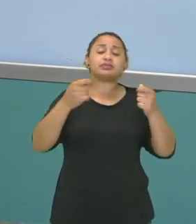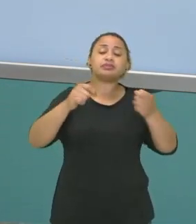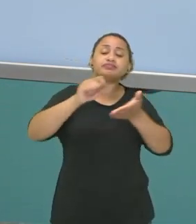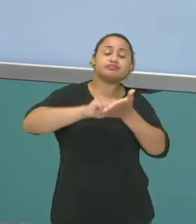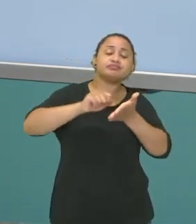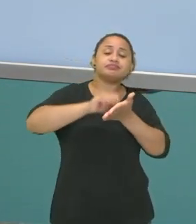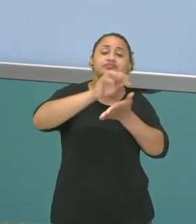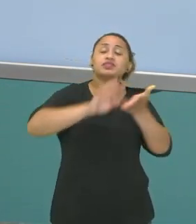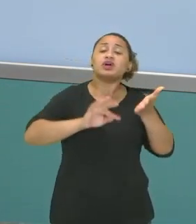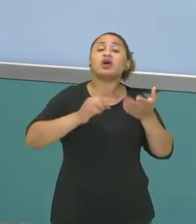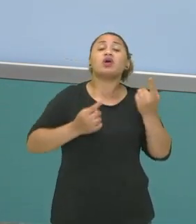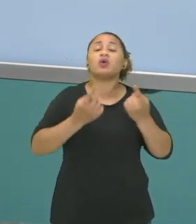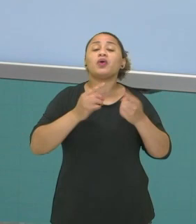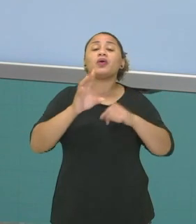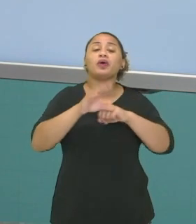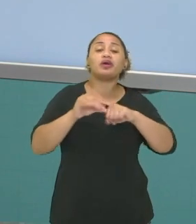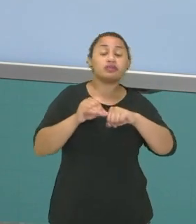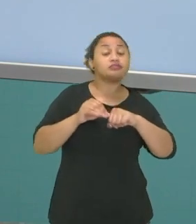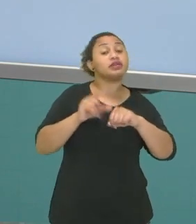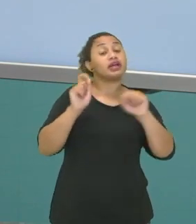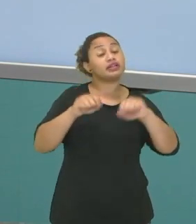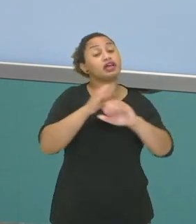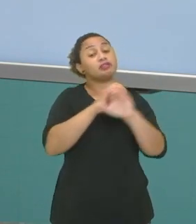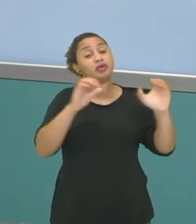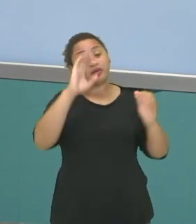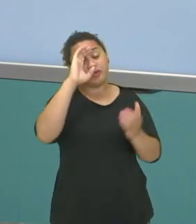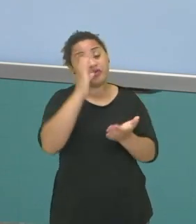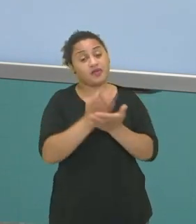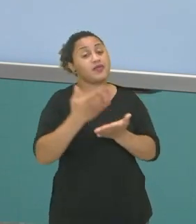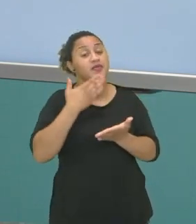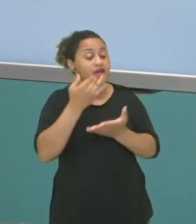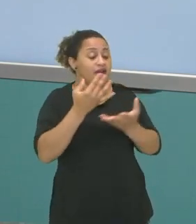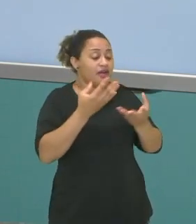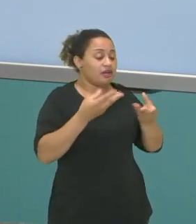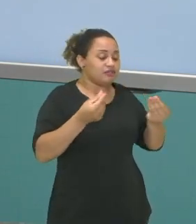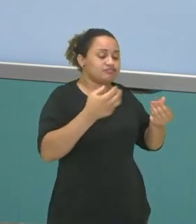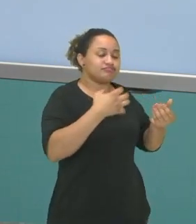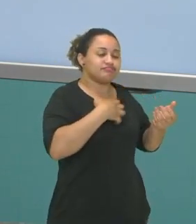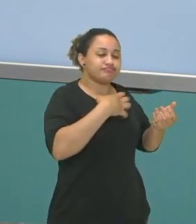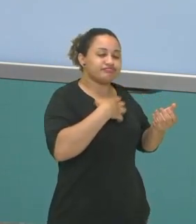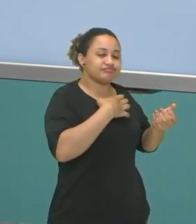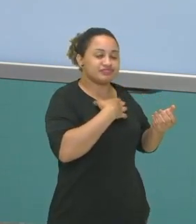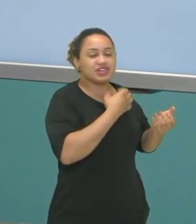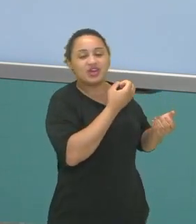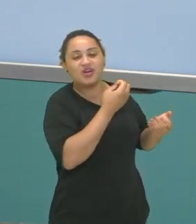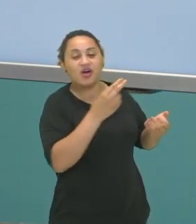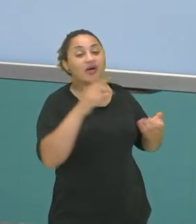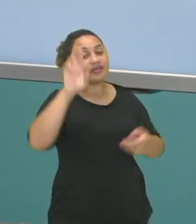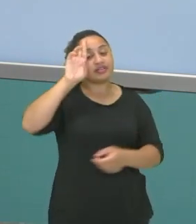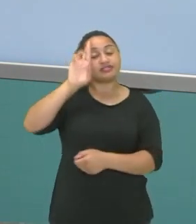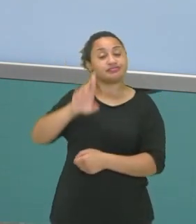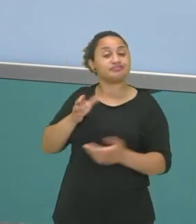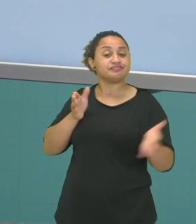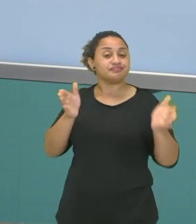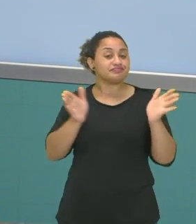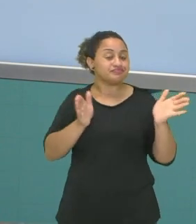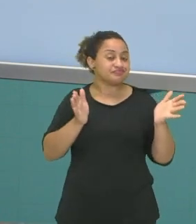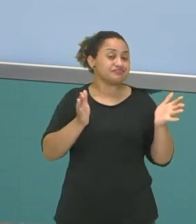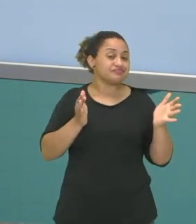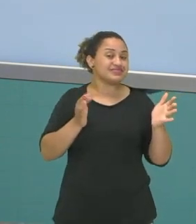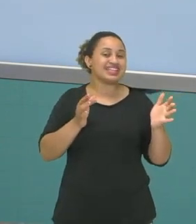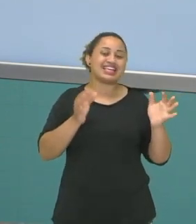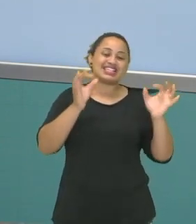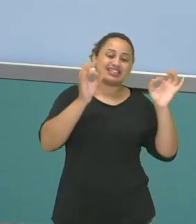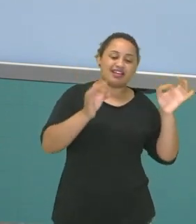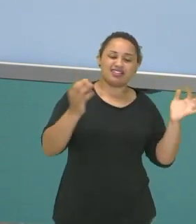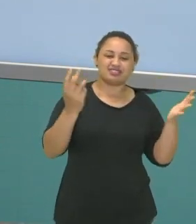escrever sobre qual conhecimento é mais confiável. As sensações, o empirismo ou a razão? Bom, indiferente de ter certo e